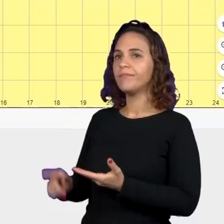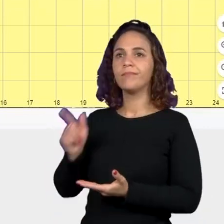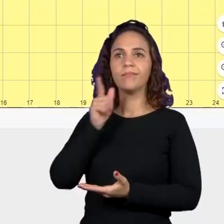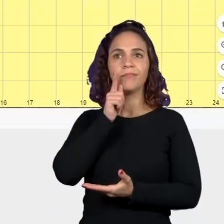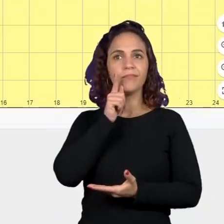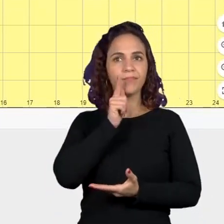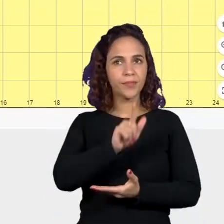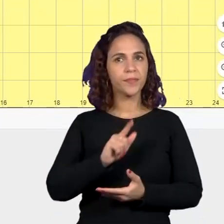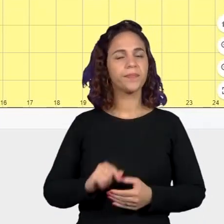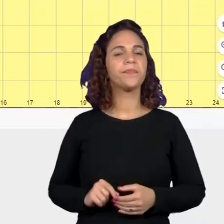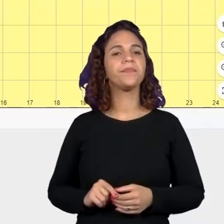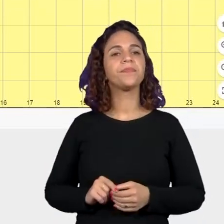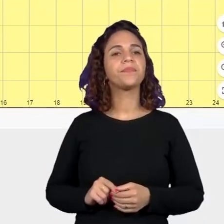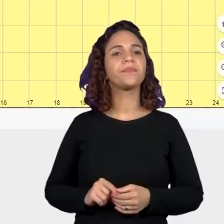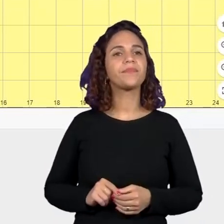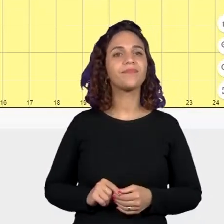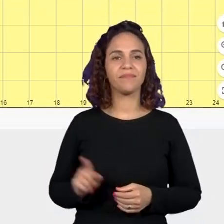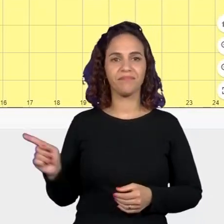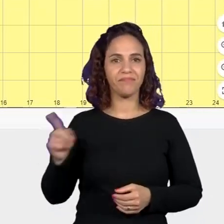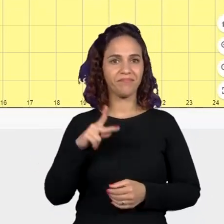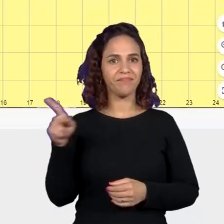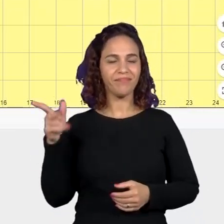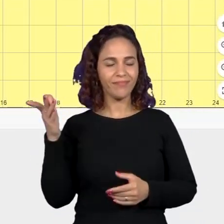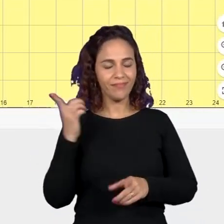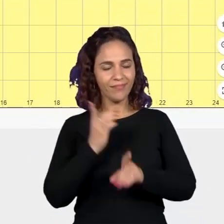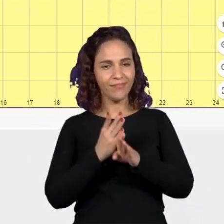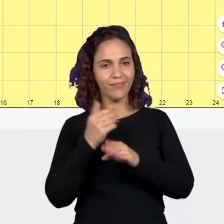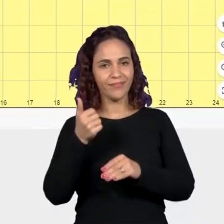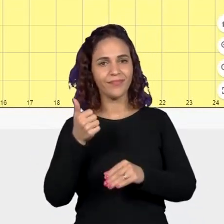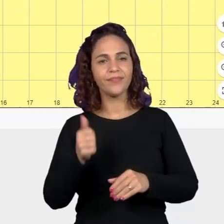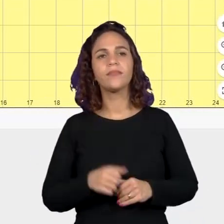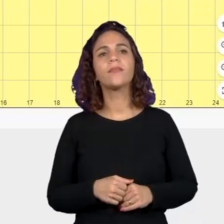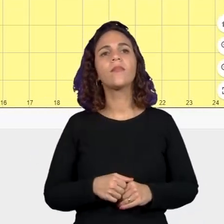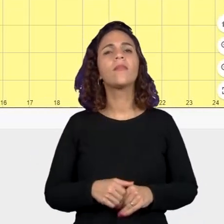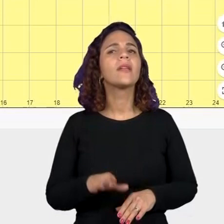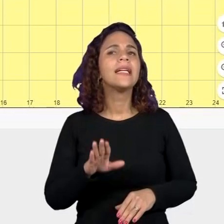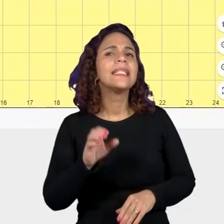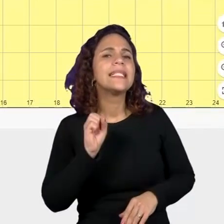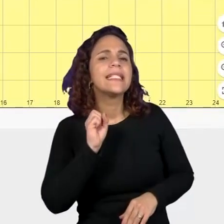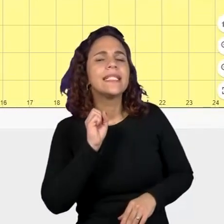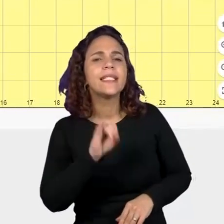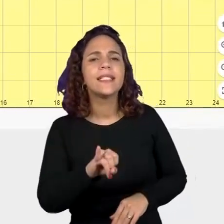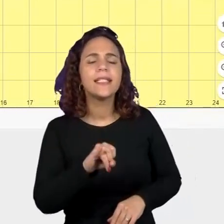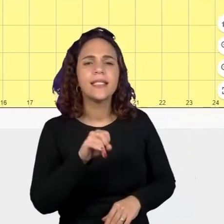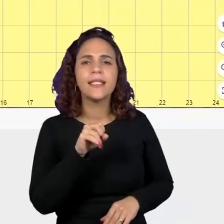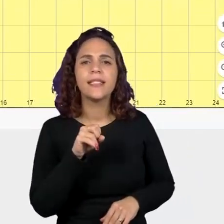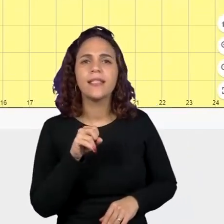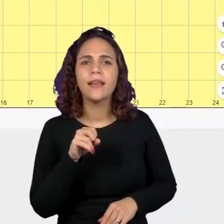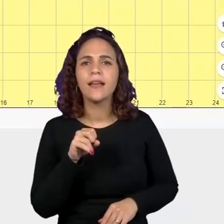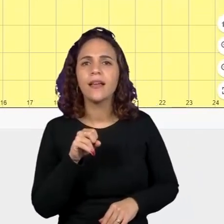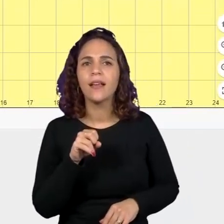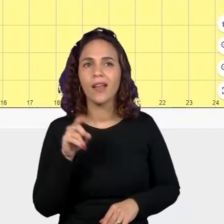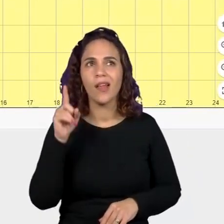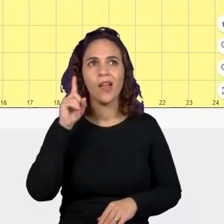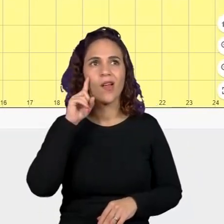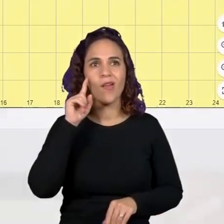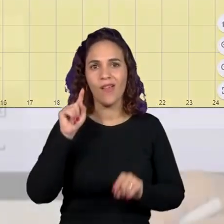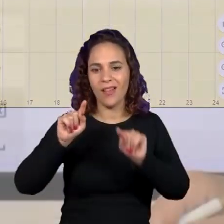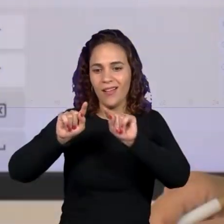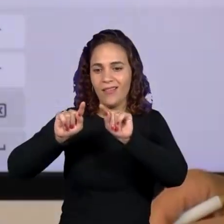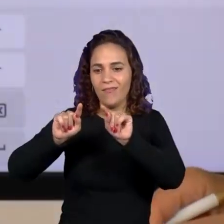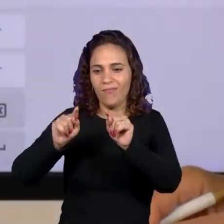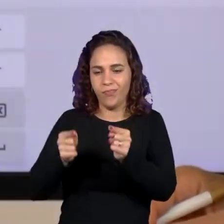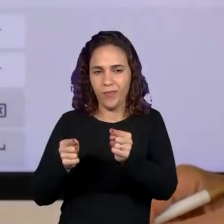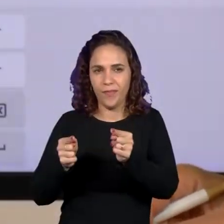subiu. Obrigada. Achei. A professora Juliana achou. Então, vamos lá. Se eu fizer, abrindo lá o nosso parênteses, se eu